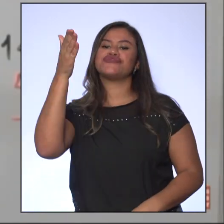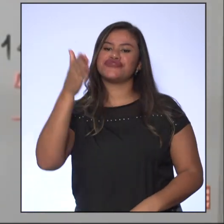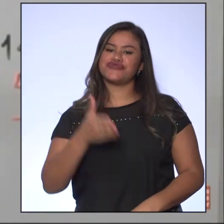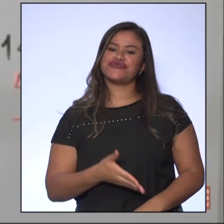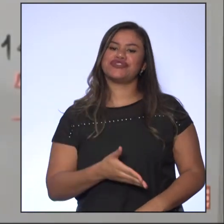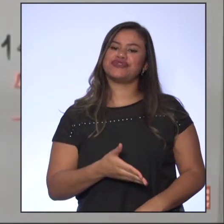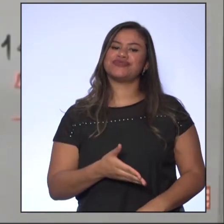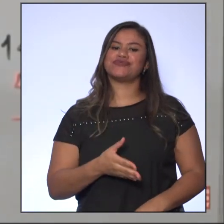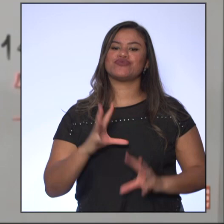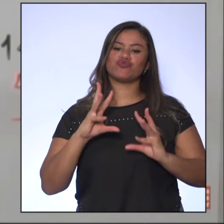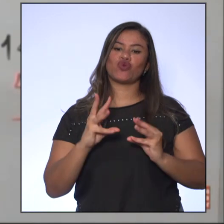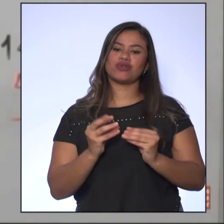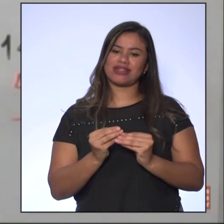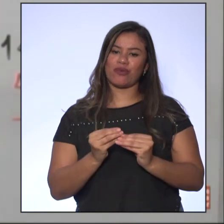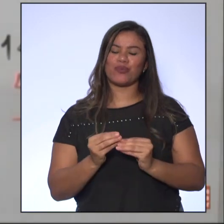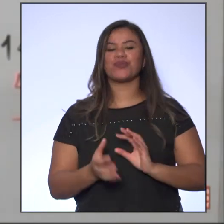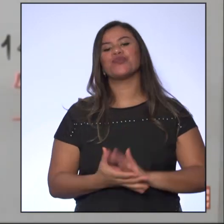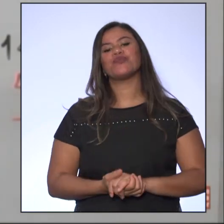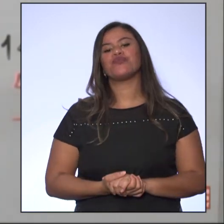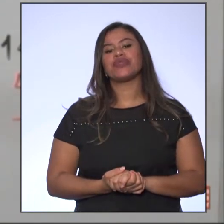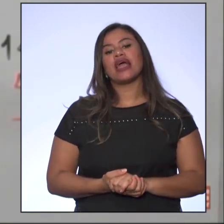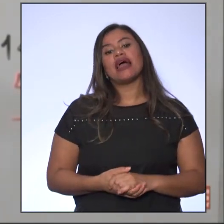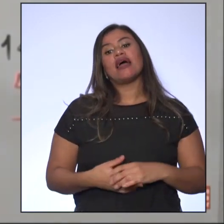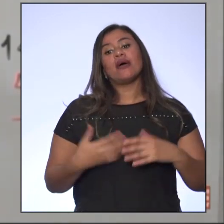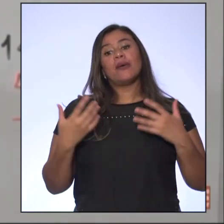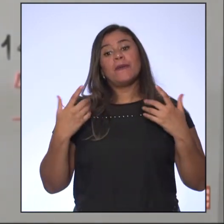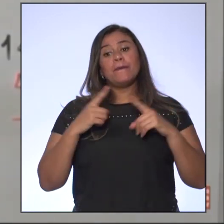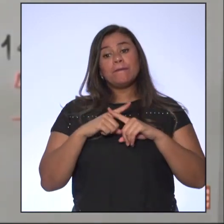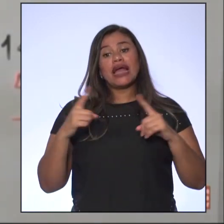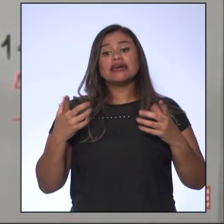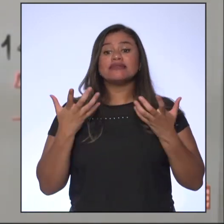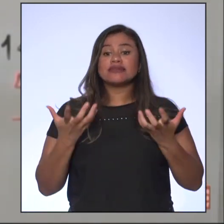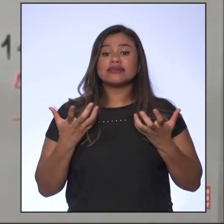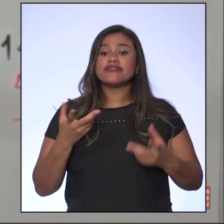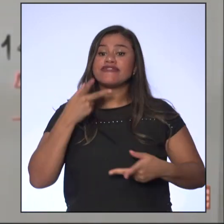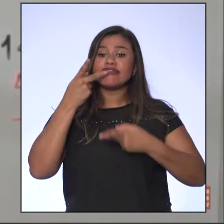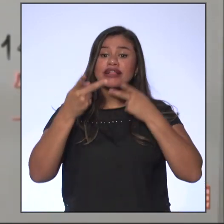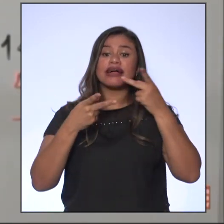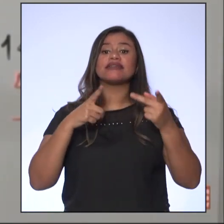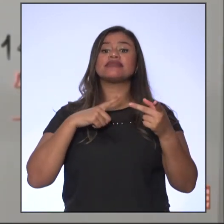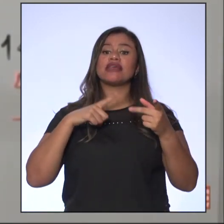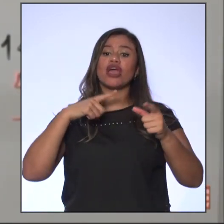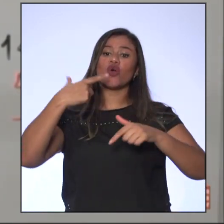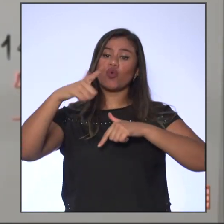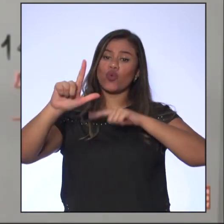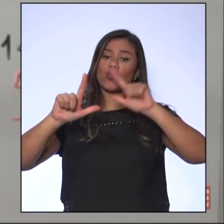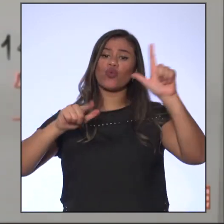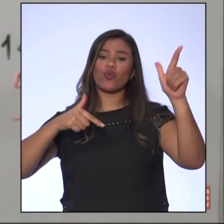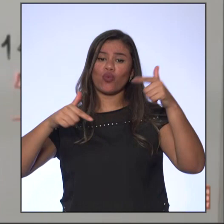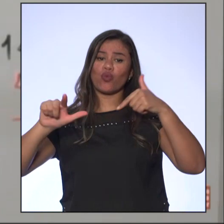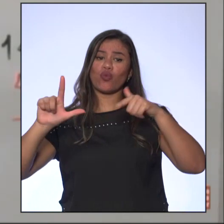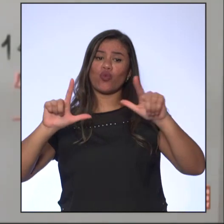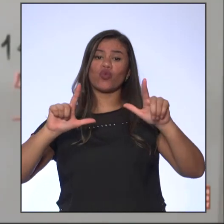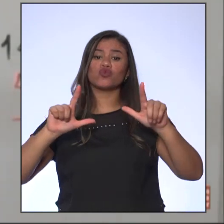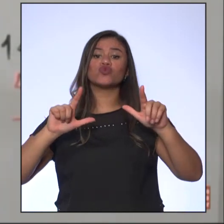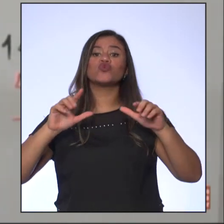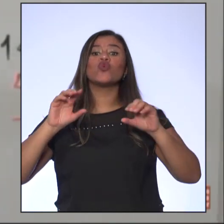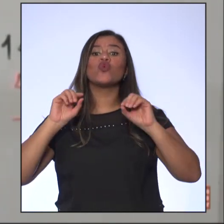eu queria te recordar que nós não temos apenas essa média. Nós temos uma média aqui chamada